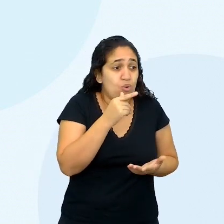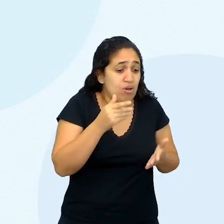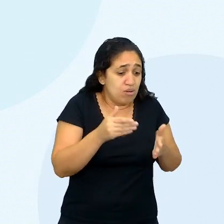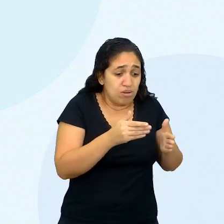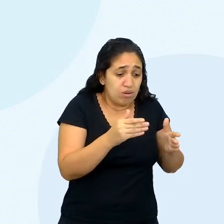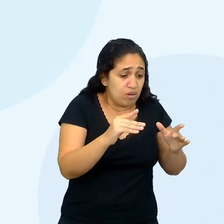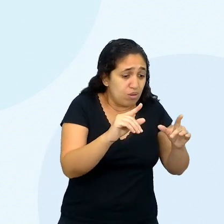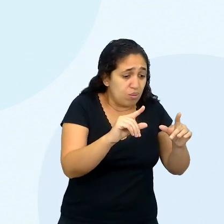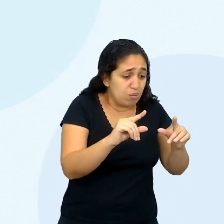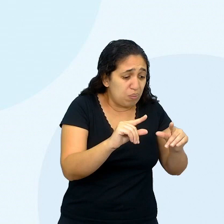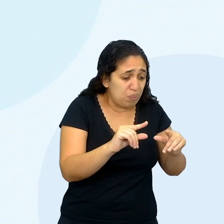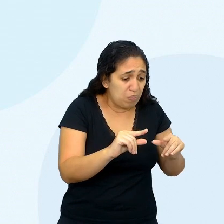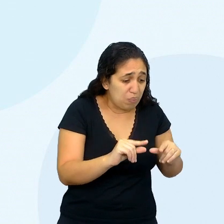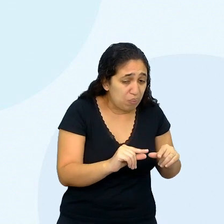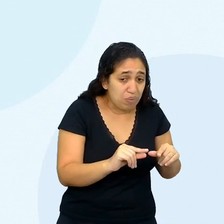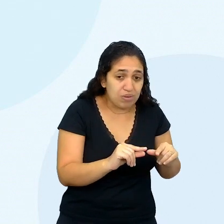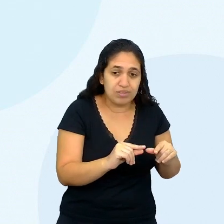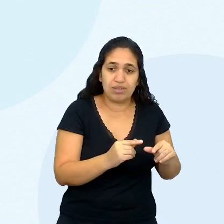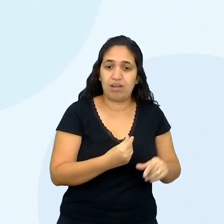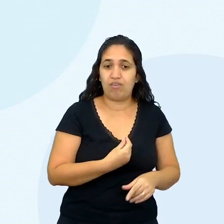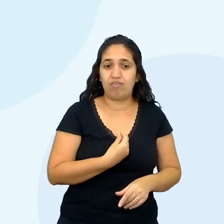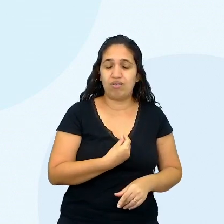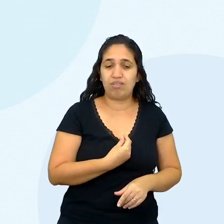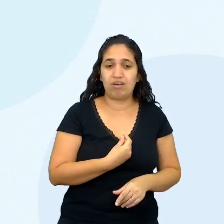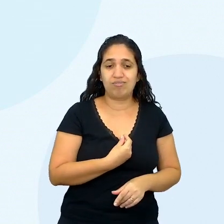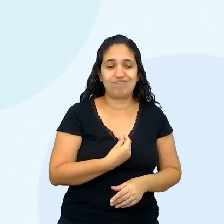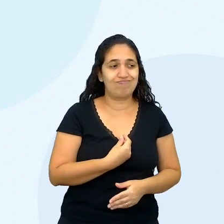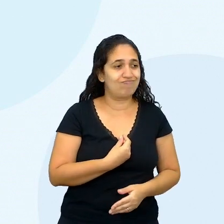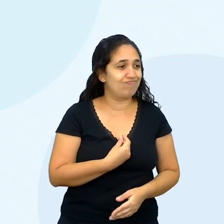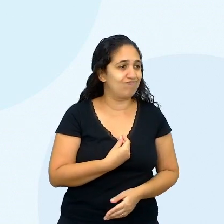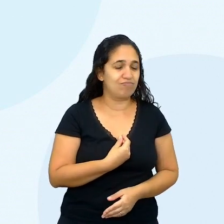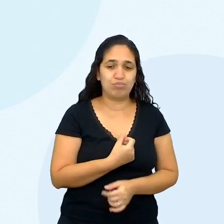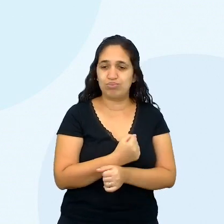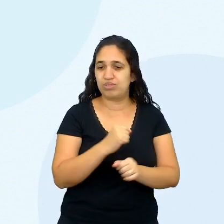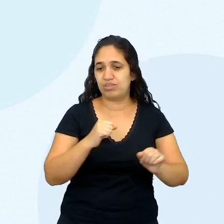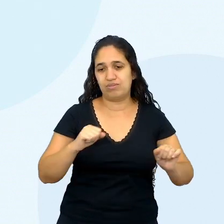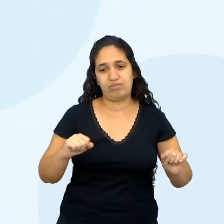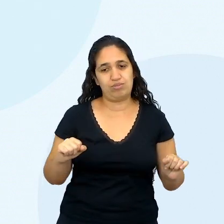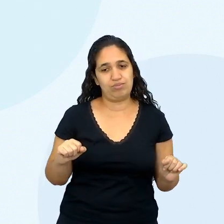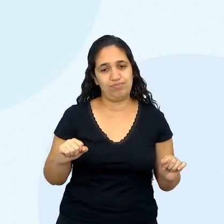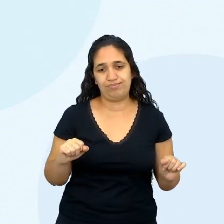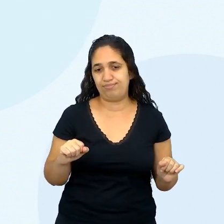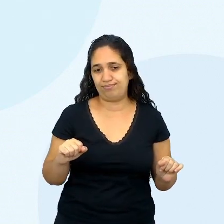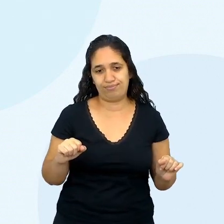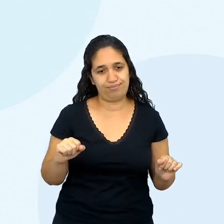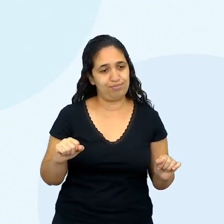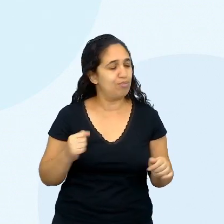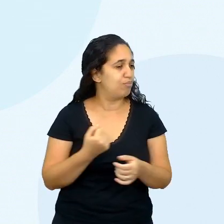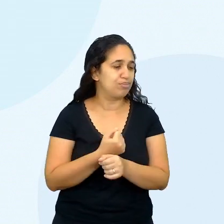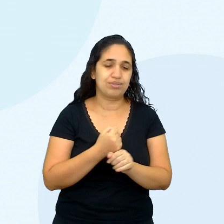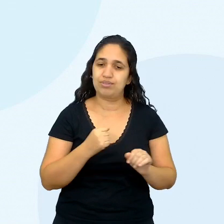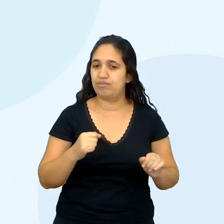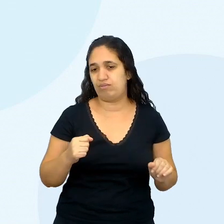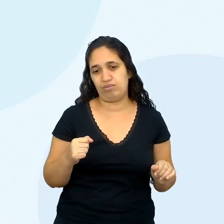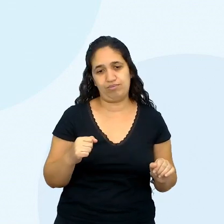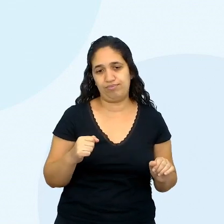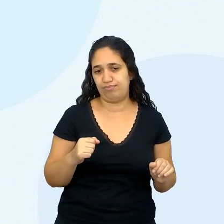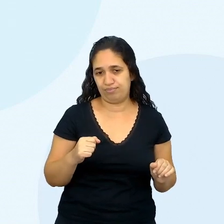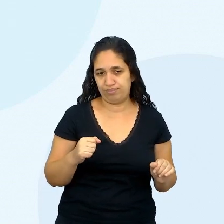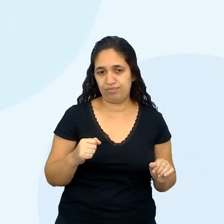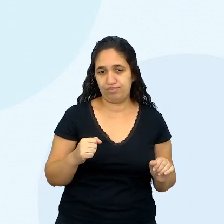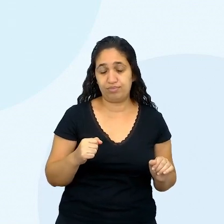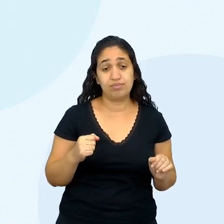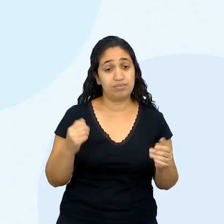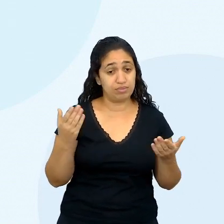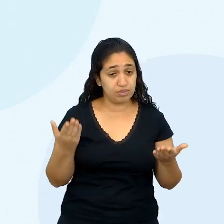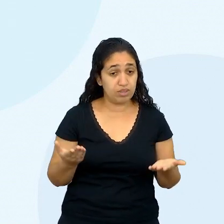que a vida, a nossa vida, tem se tornado impossível de dar continuidade, né. Então nós